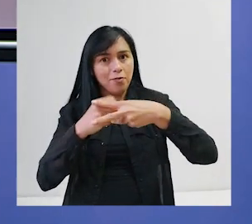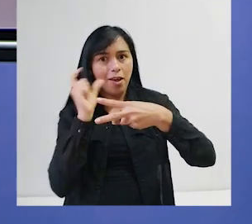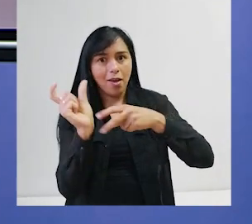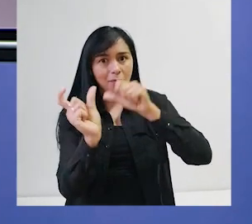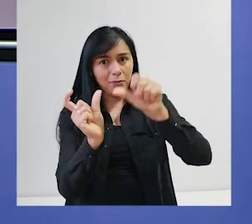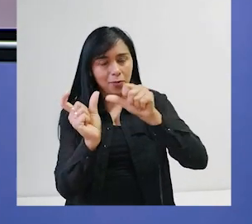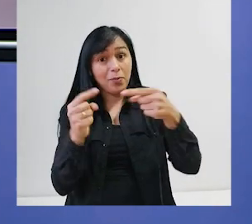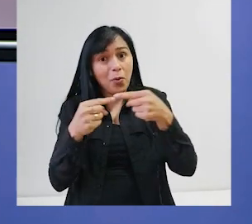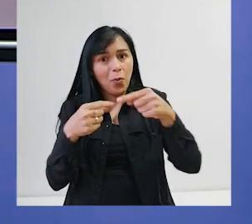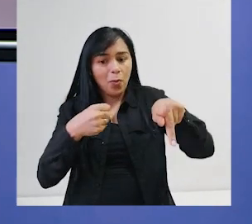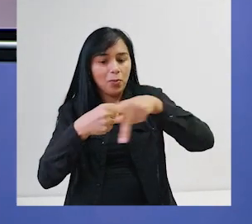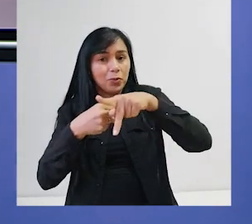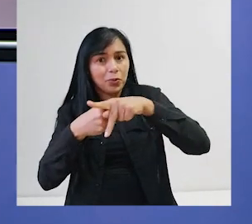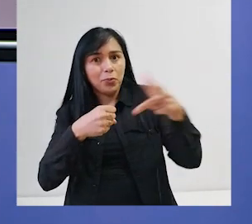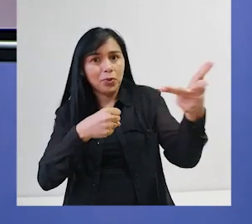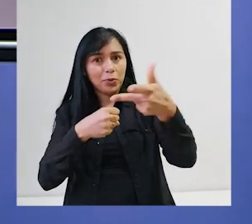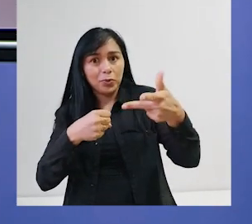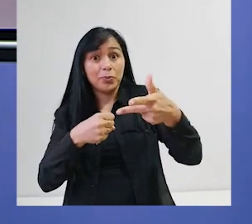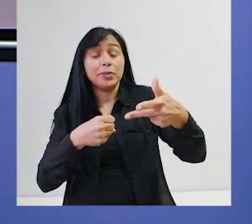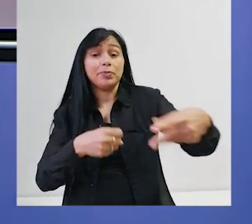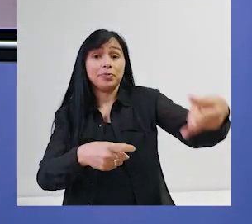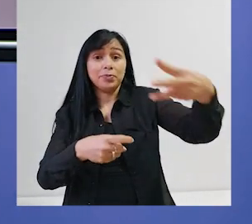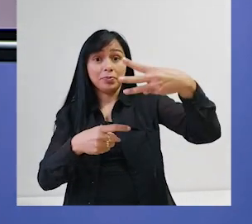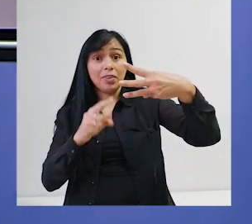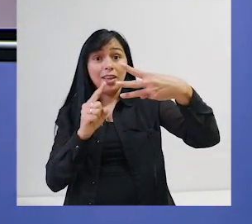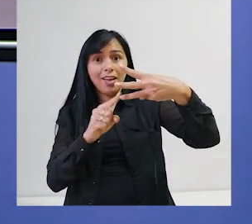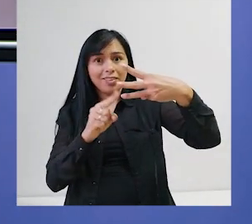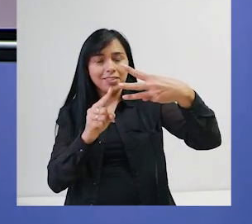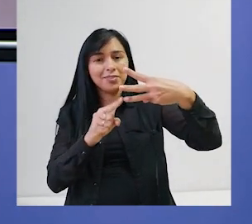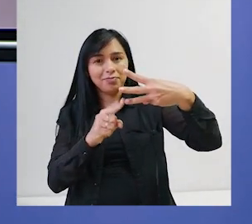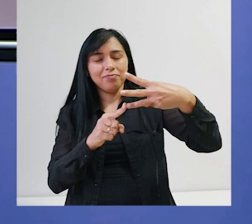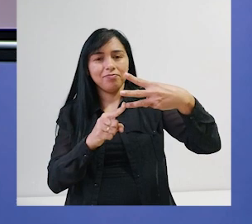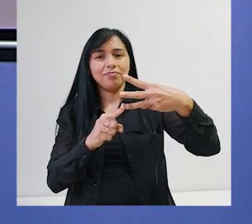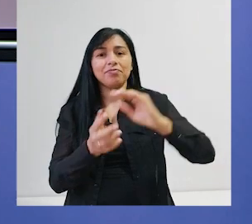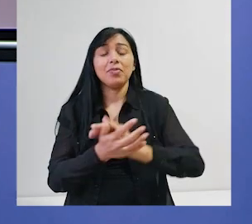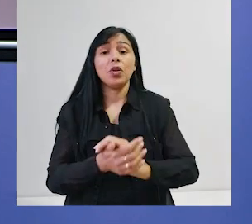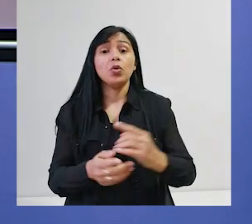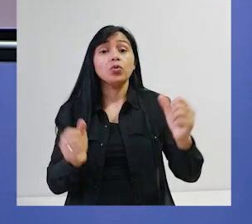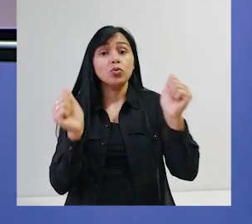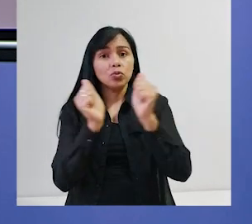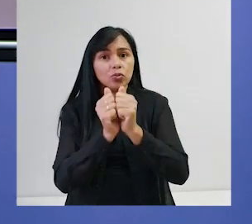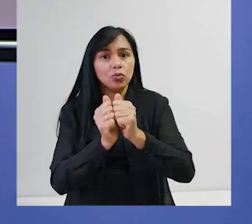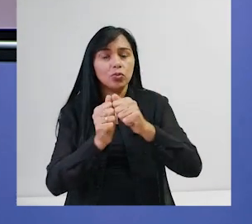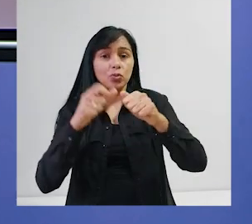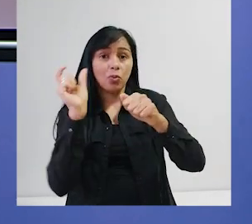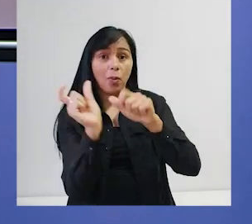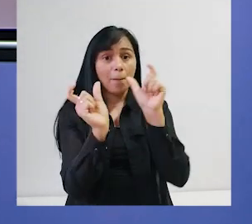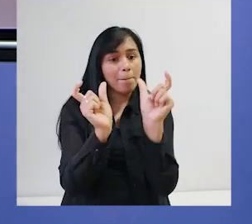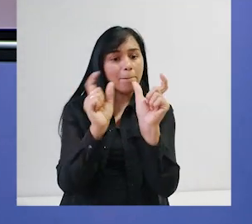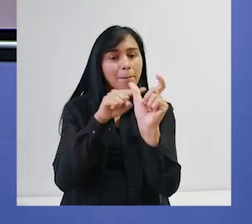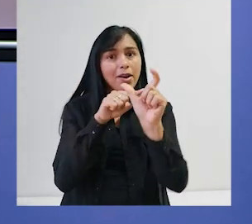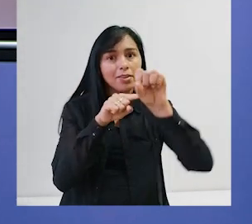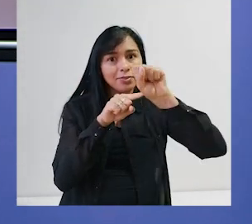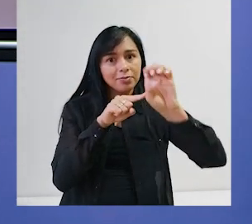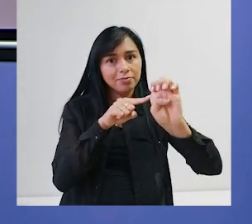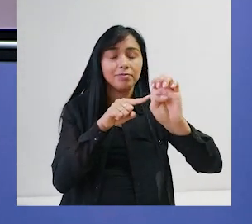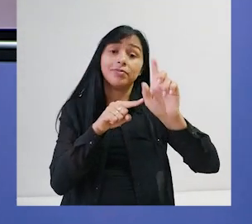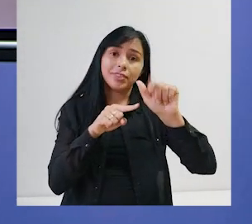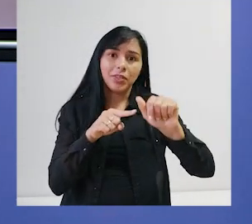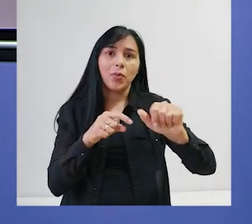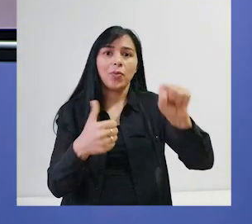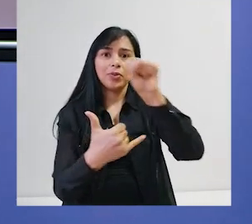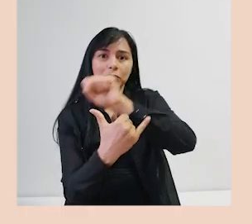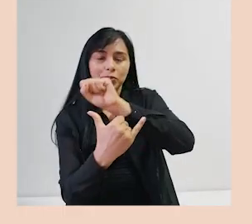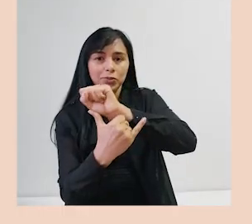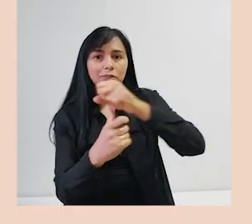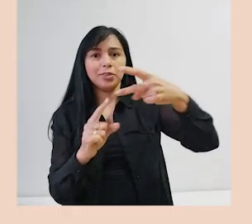na terceira pessoa do singular acompanhado da partícula sim portanto novamente sujeito indeterminado